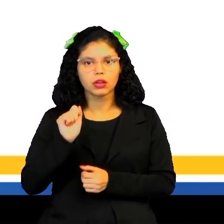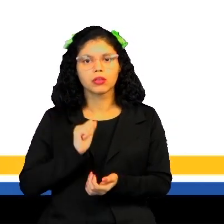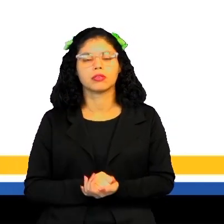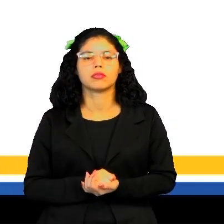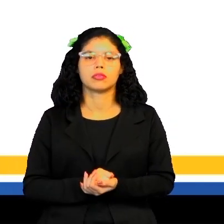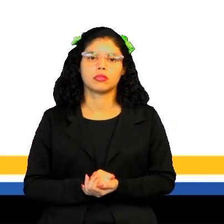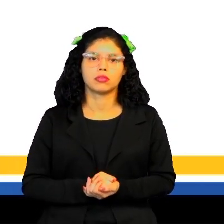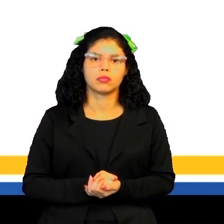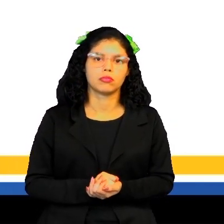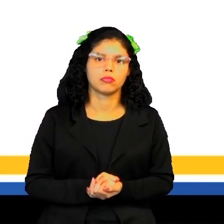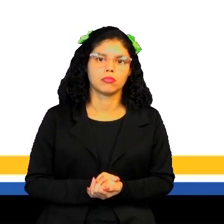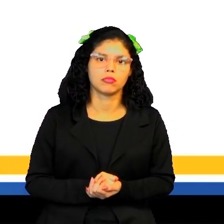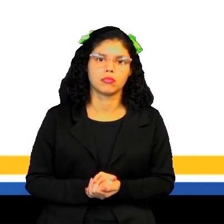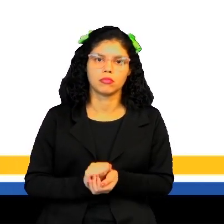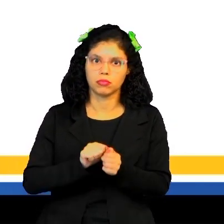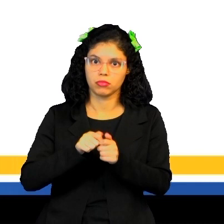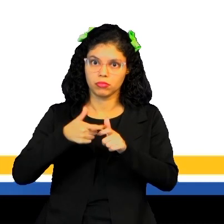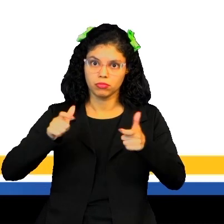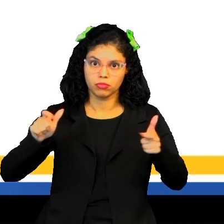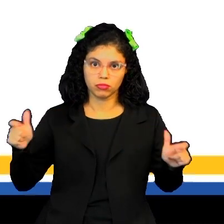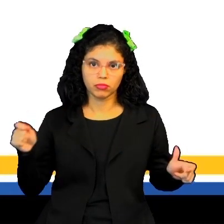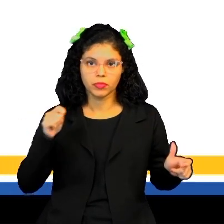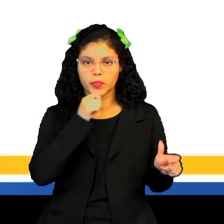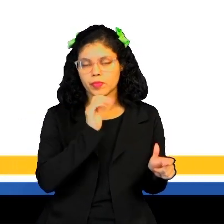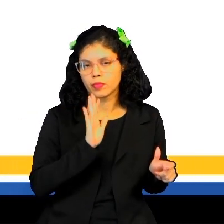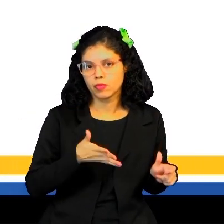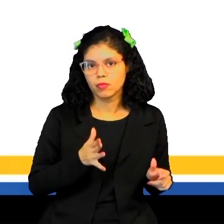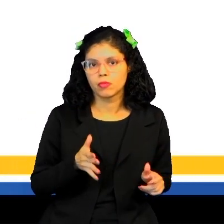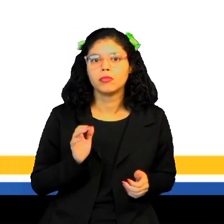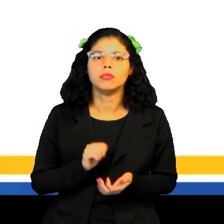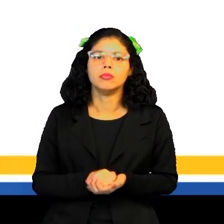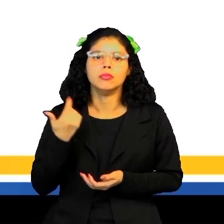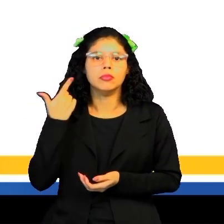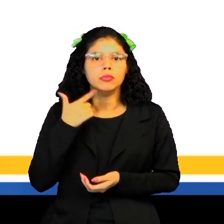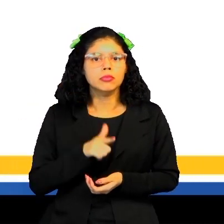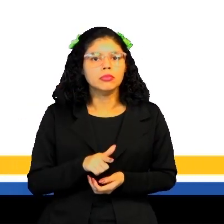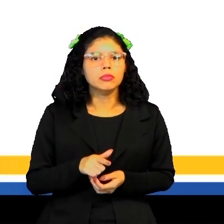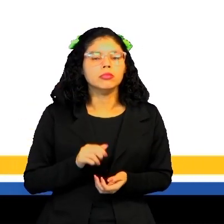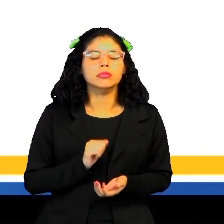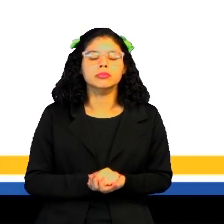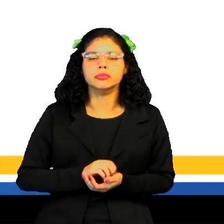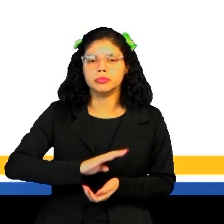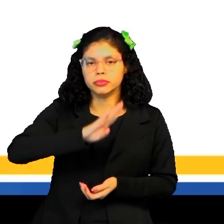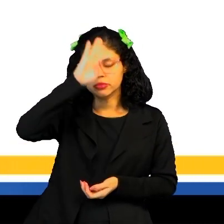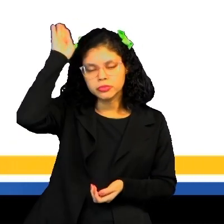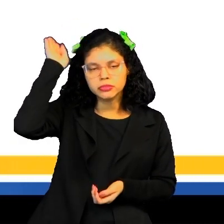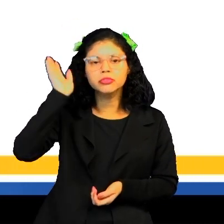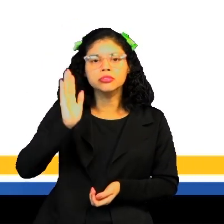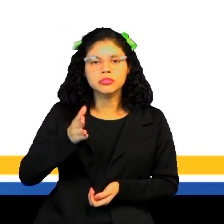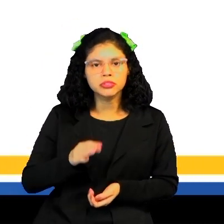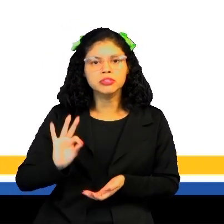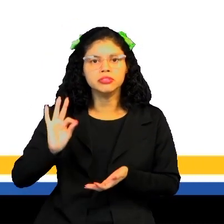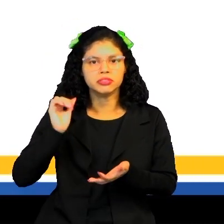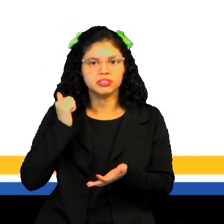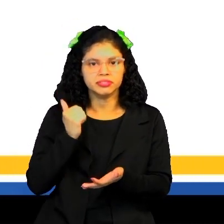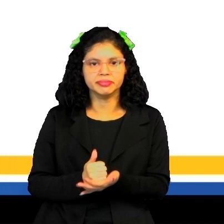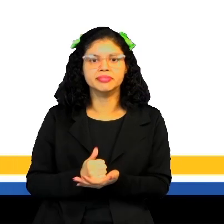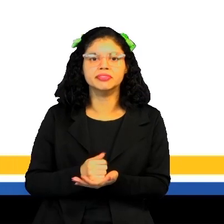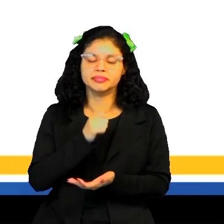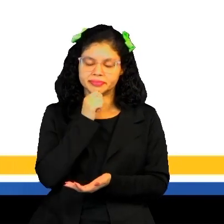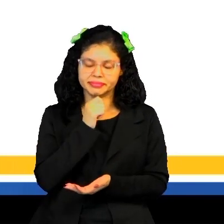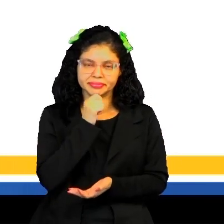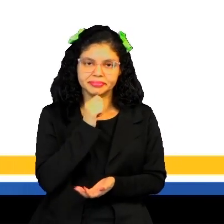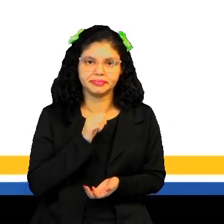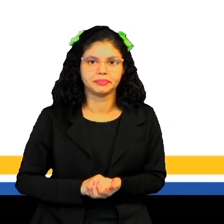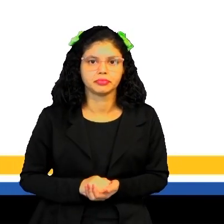uma extensão, né, já alcançava o Império Romano, já chegava lá. E ele se efetiva, né,